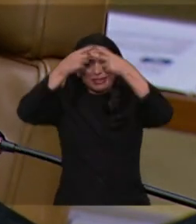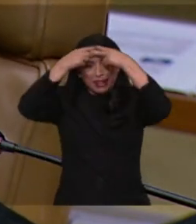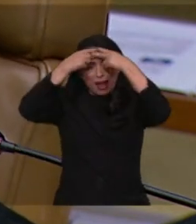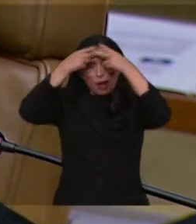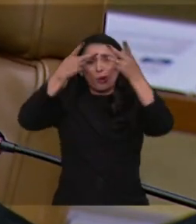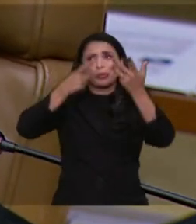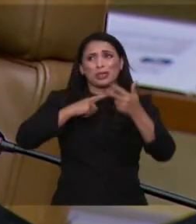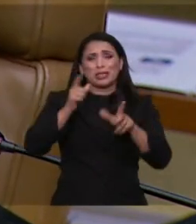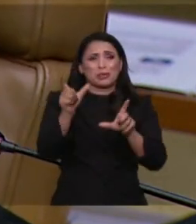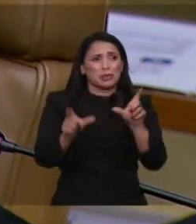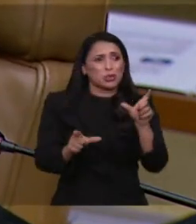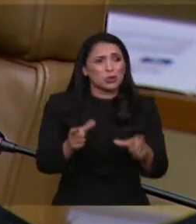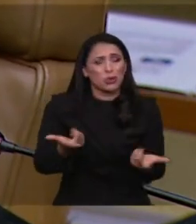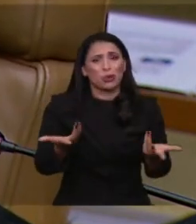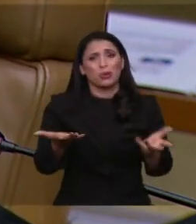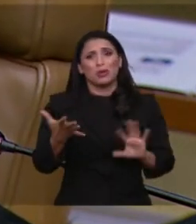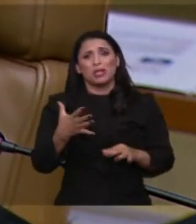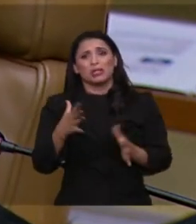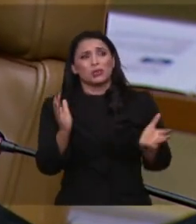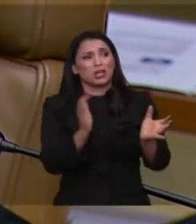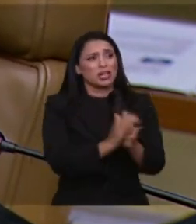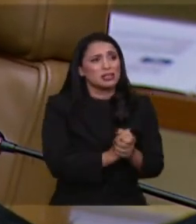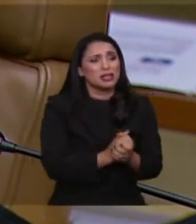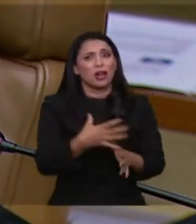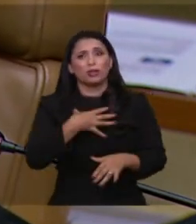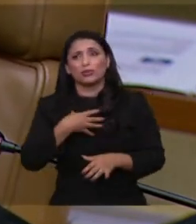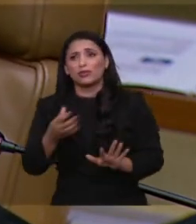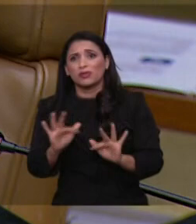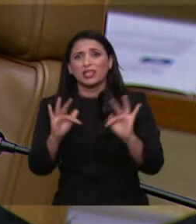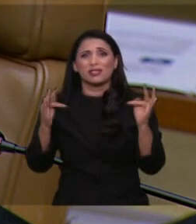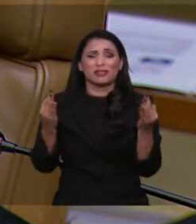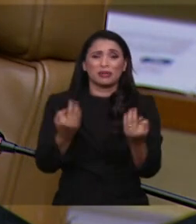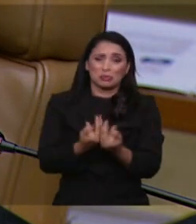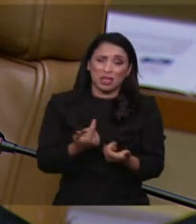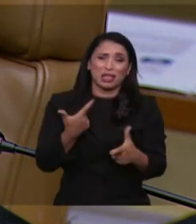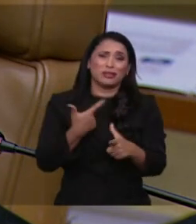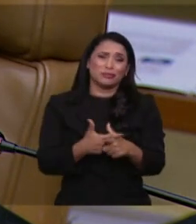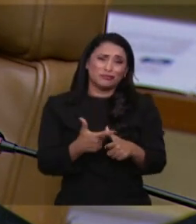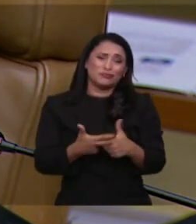no casal, nos filhos, na família que está envolvida.